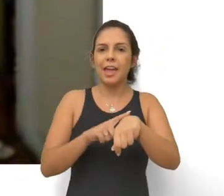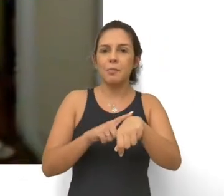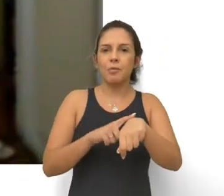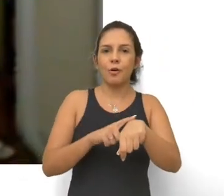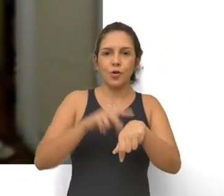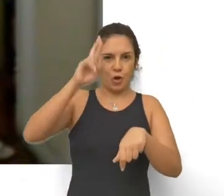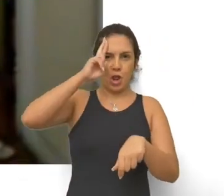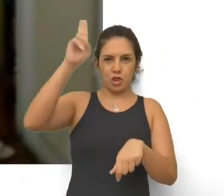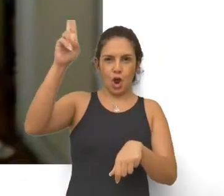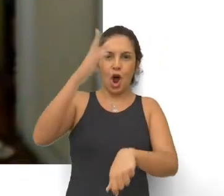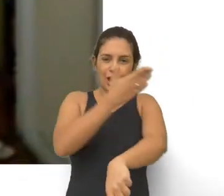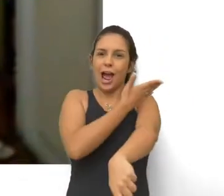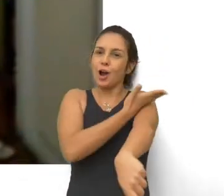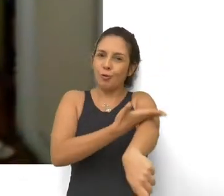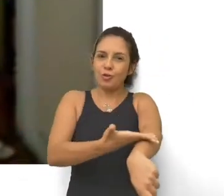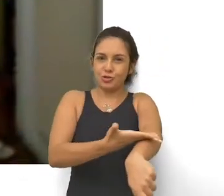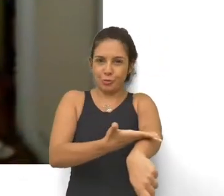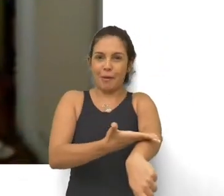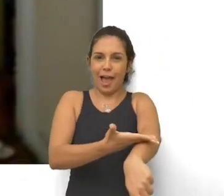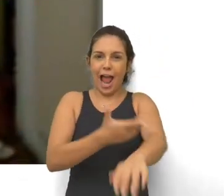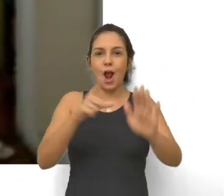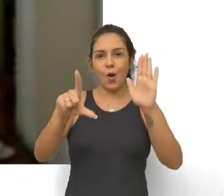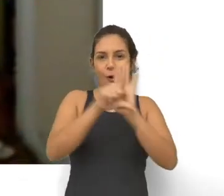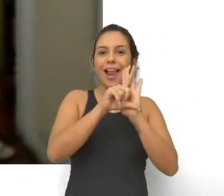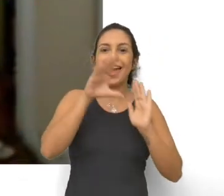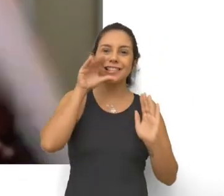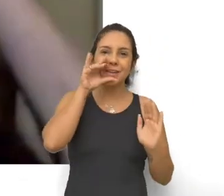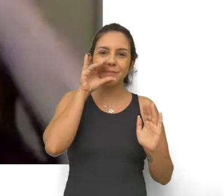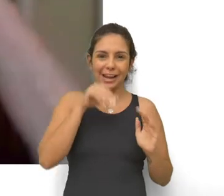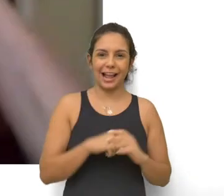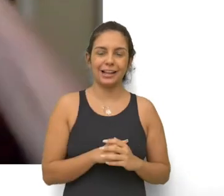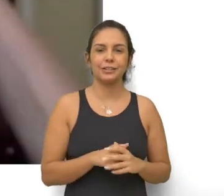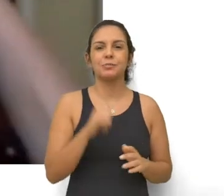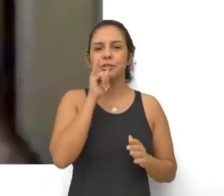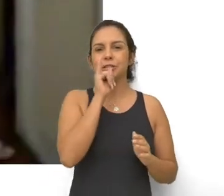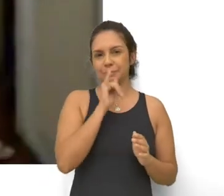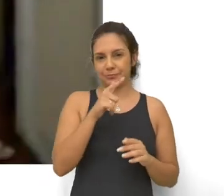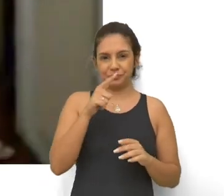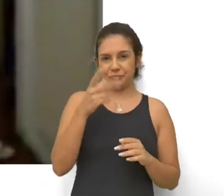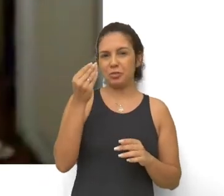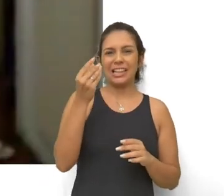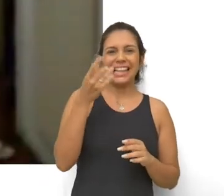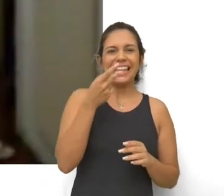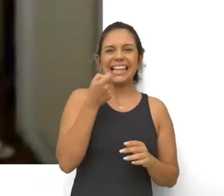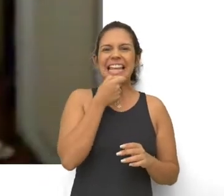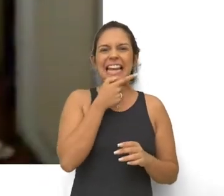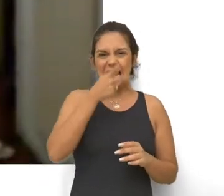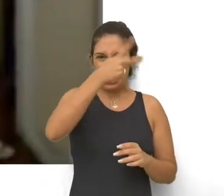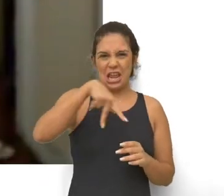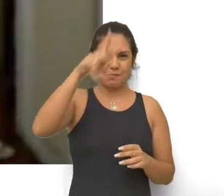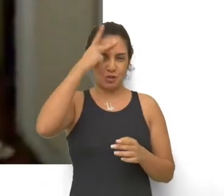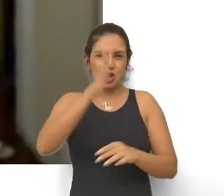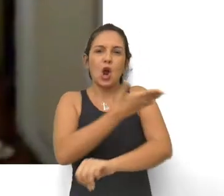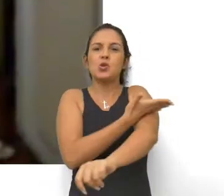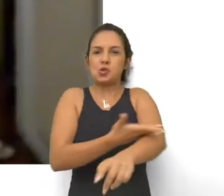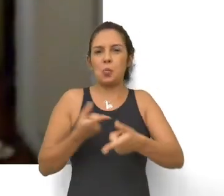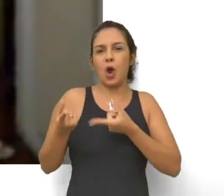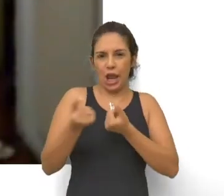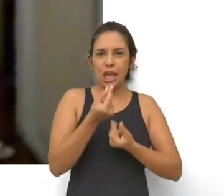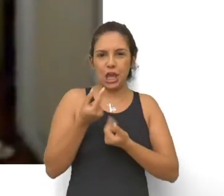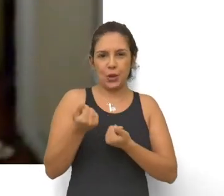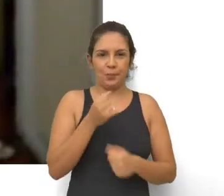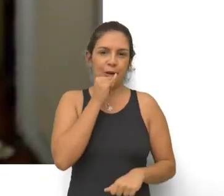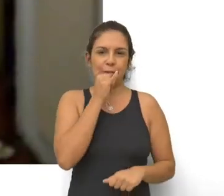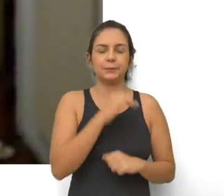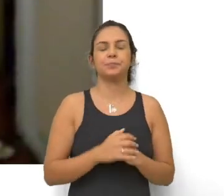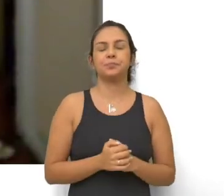quando a pessoa está muito cega na sua posição de classe, né? Eu respeito a Danusa, ela fez um livro muito bonito, de memórias e tudo, mas ali ela estava